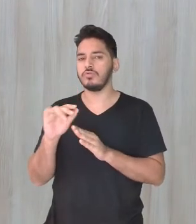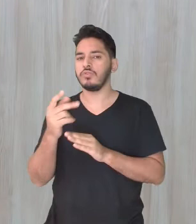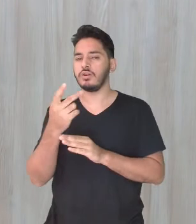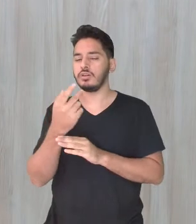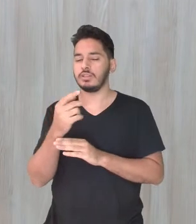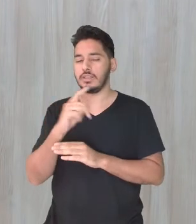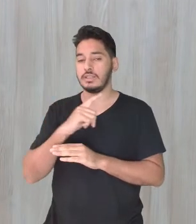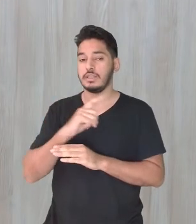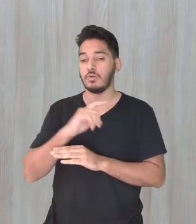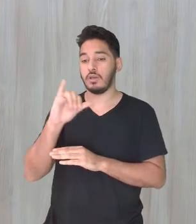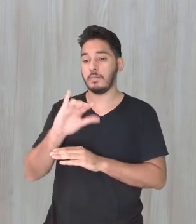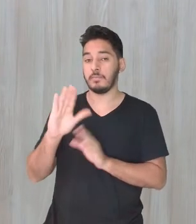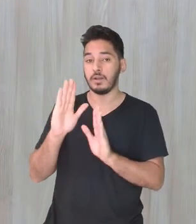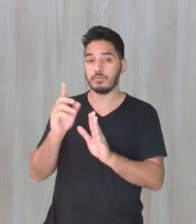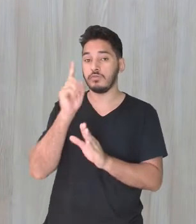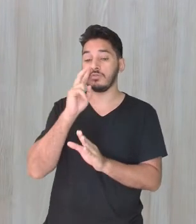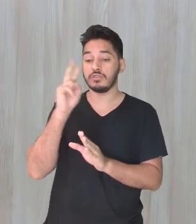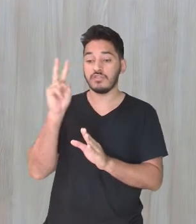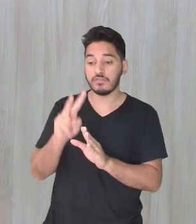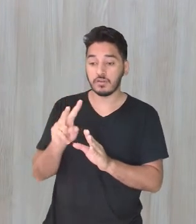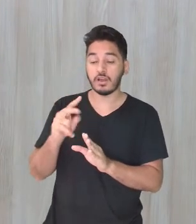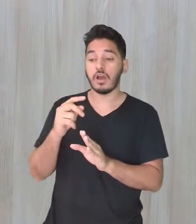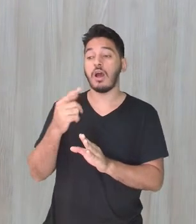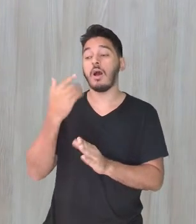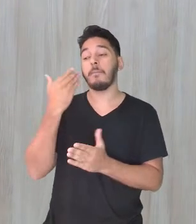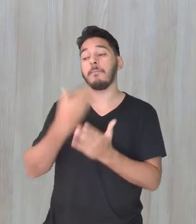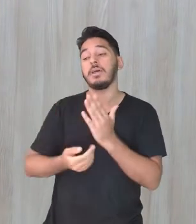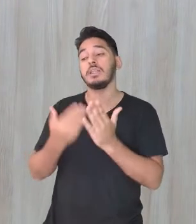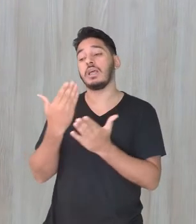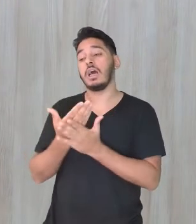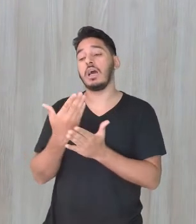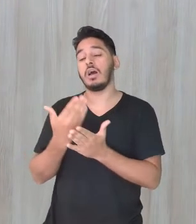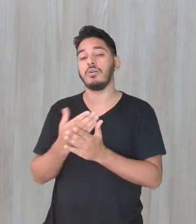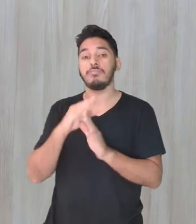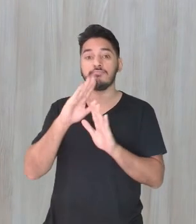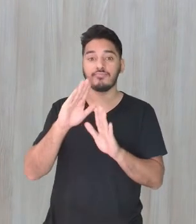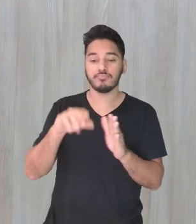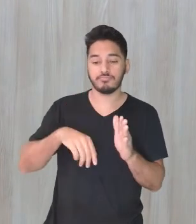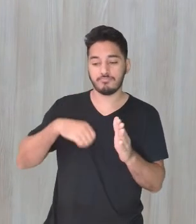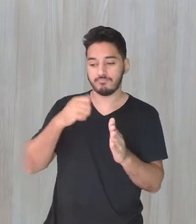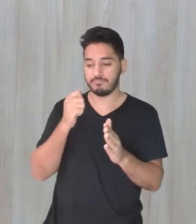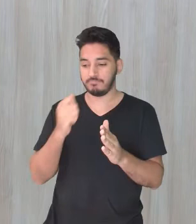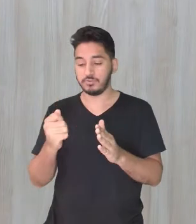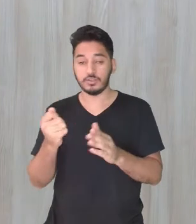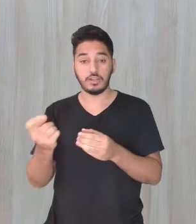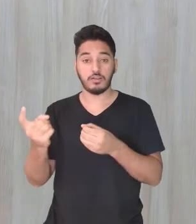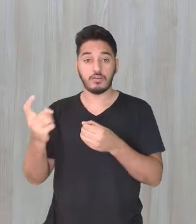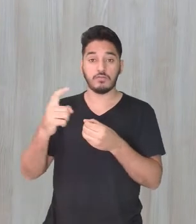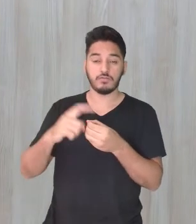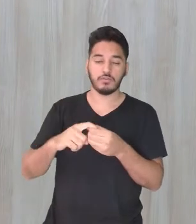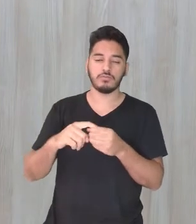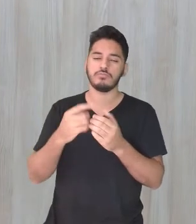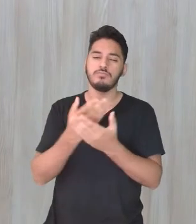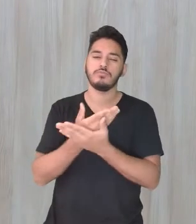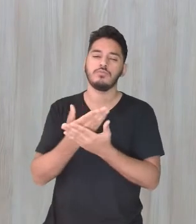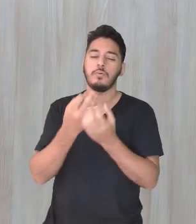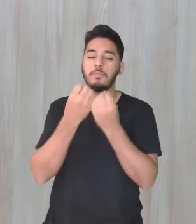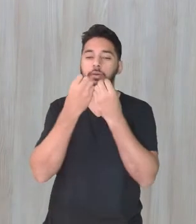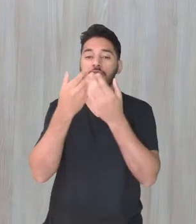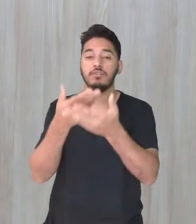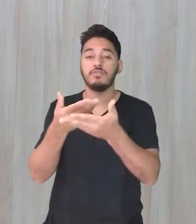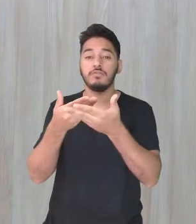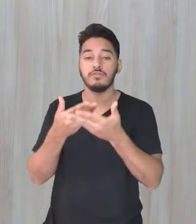QR Code para vocês poderem acessar, né, para quem perdeu a aula anterior, certo? Então, sejam todos e todas